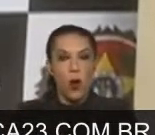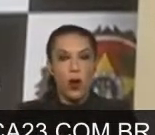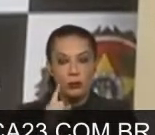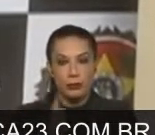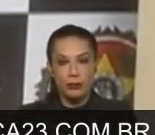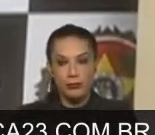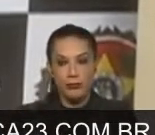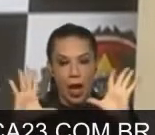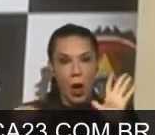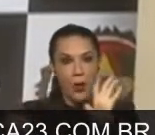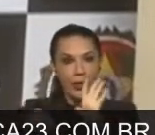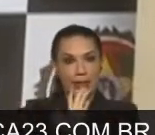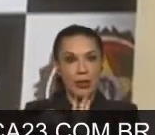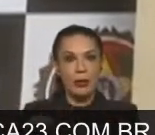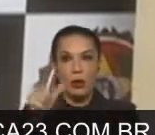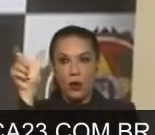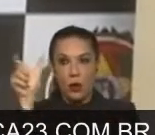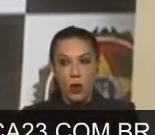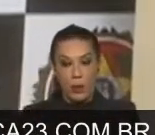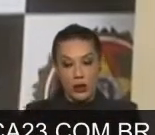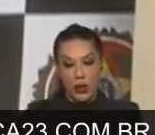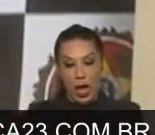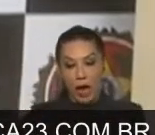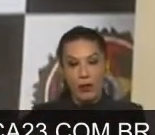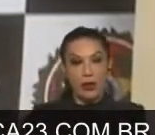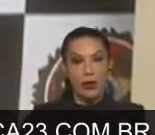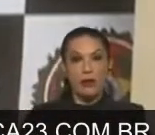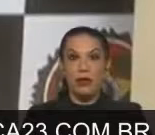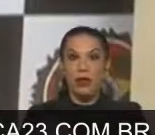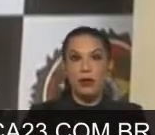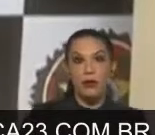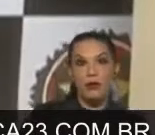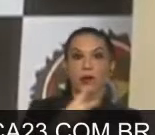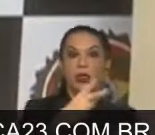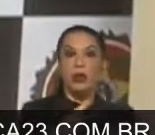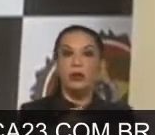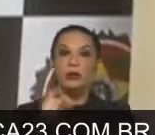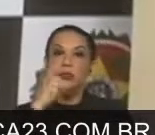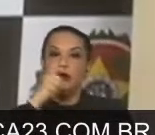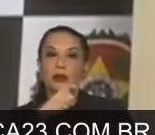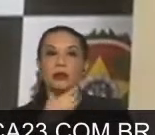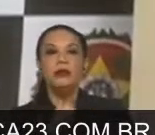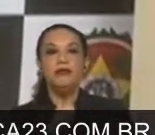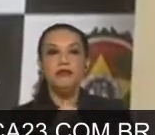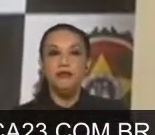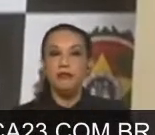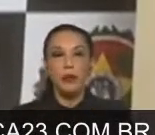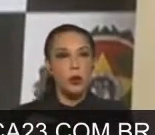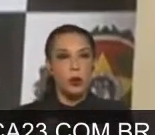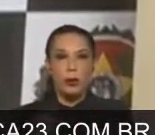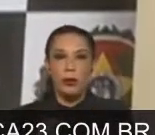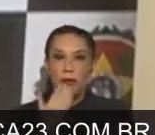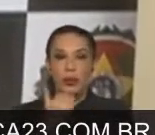crime. O vendedor estava lá na feira expondo o produto impróprio para o consumo.